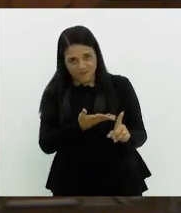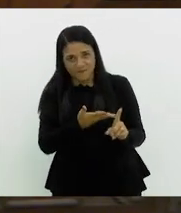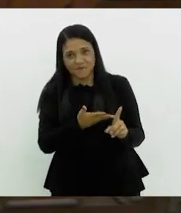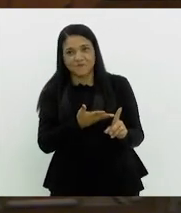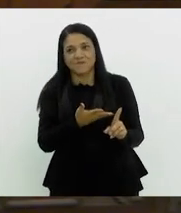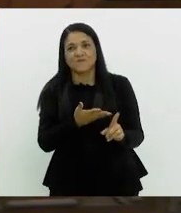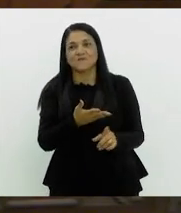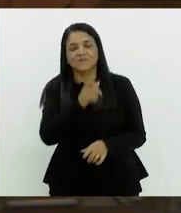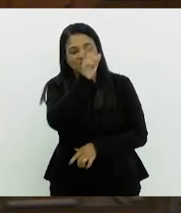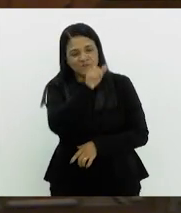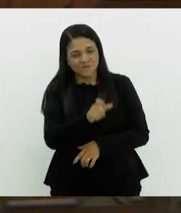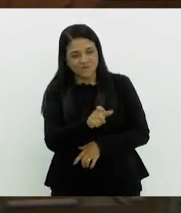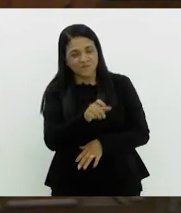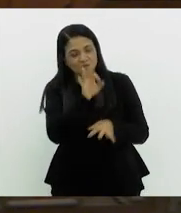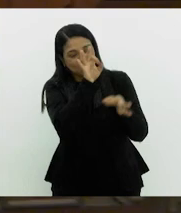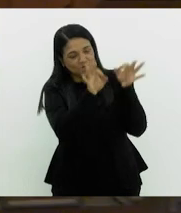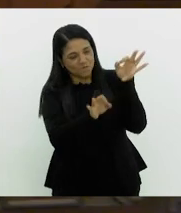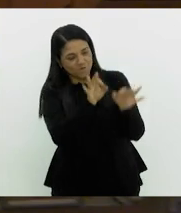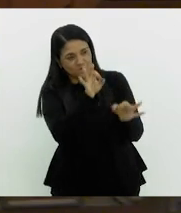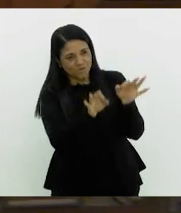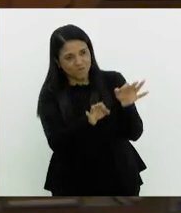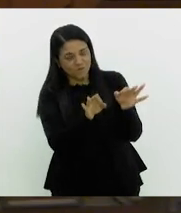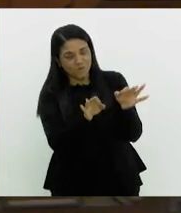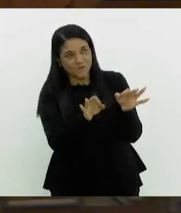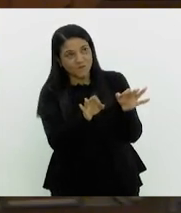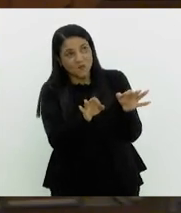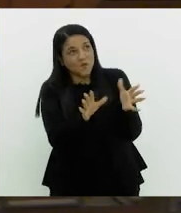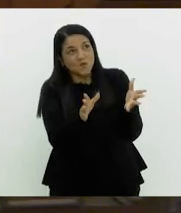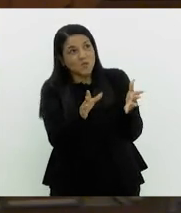eminente jurista, eu acho que eu não posso, eu